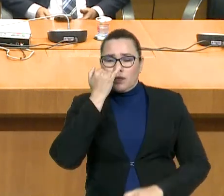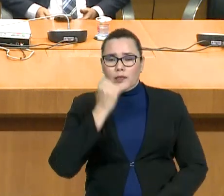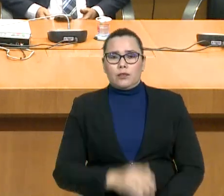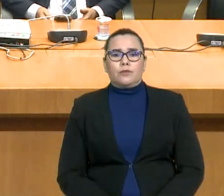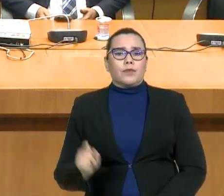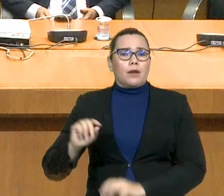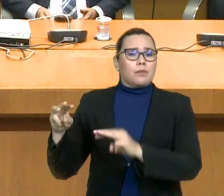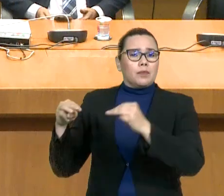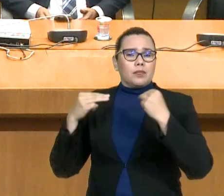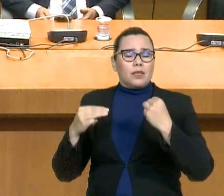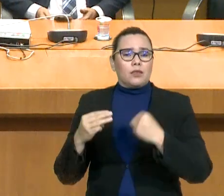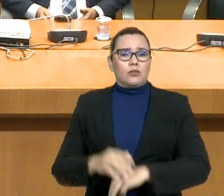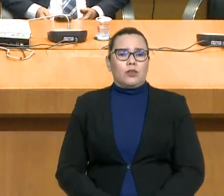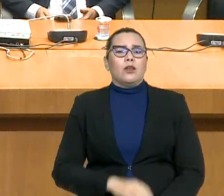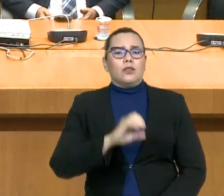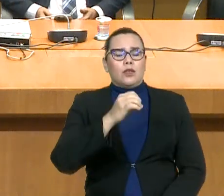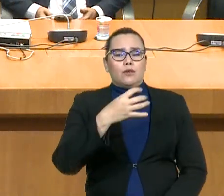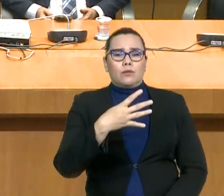pela mensagem governamental número